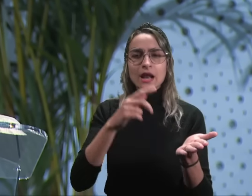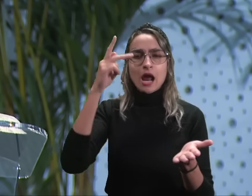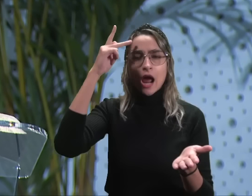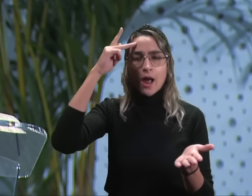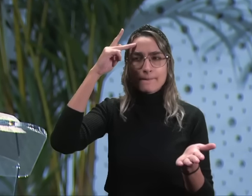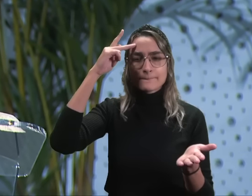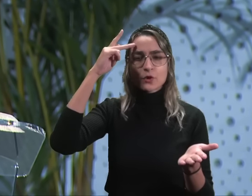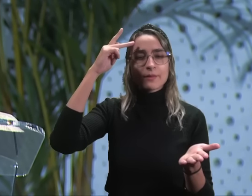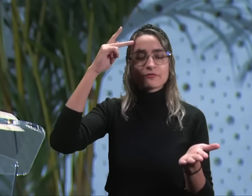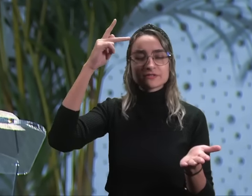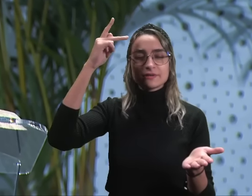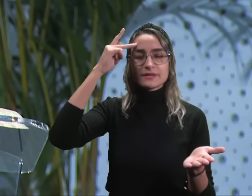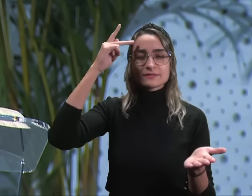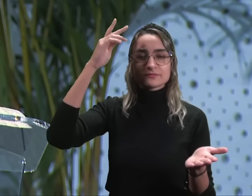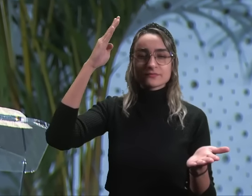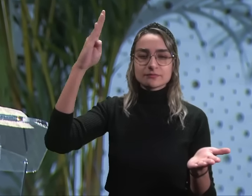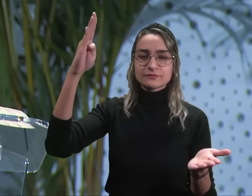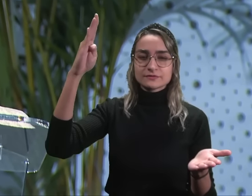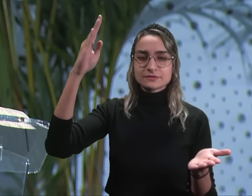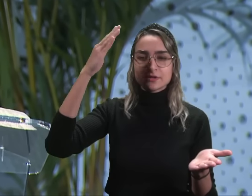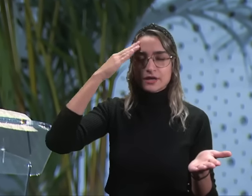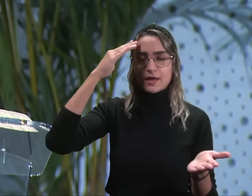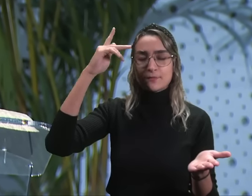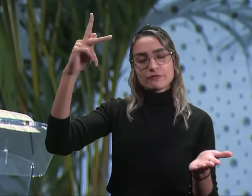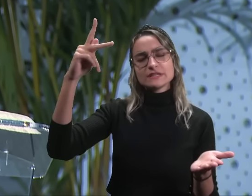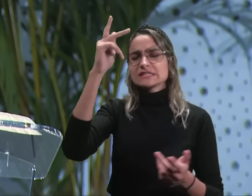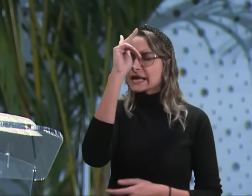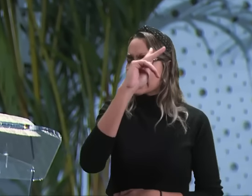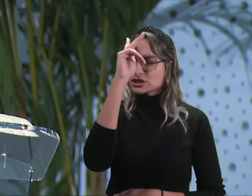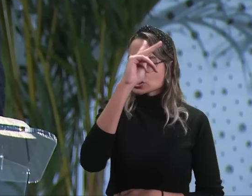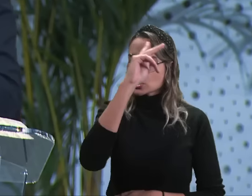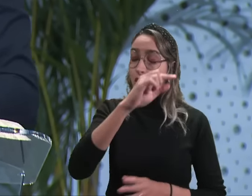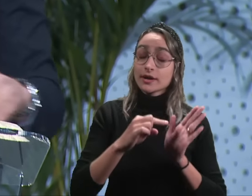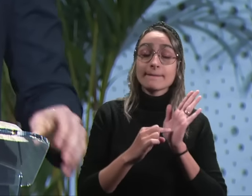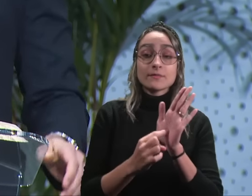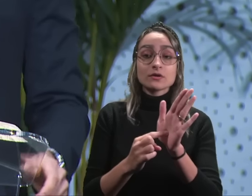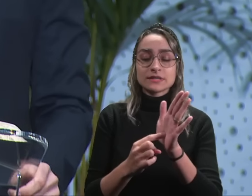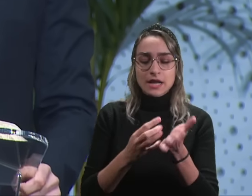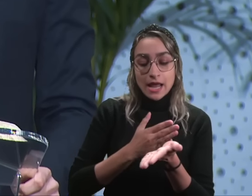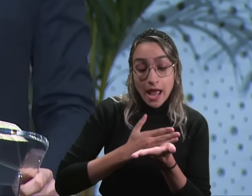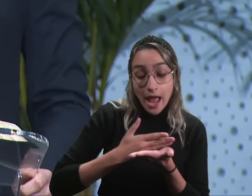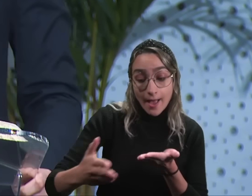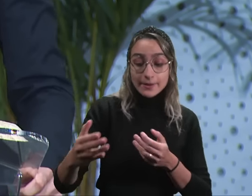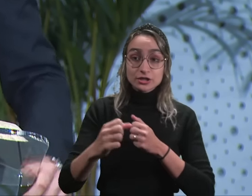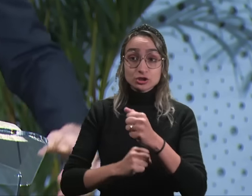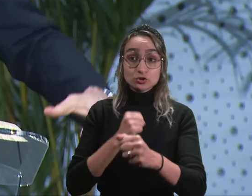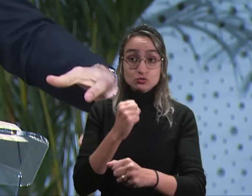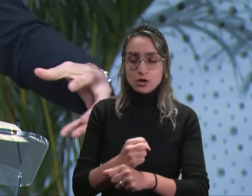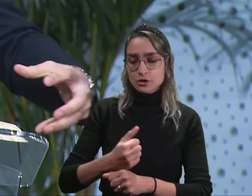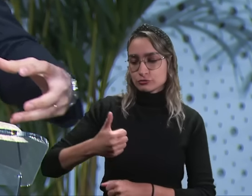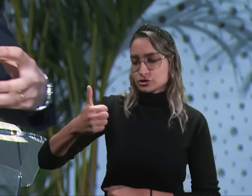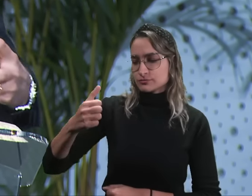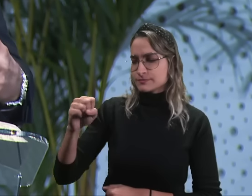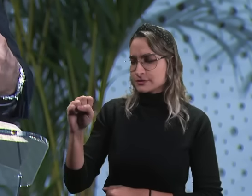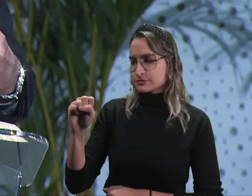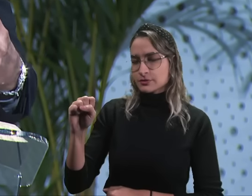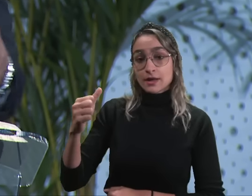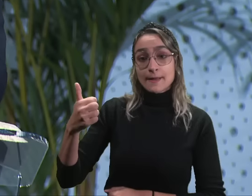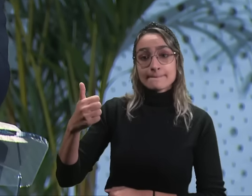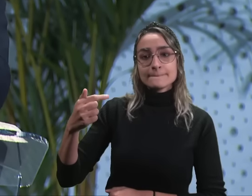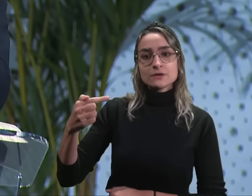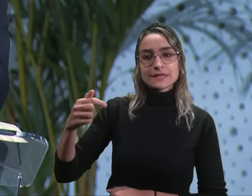iniciou-se o tempo do fim a partir de o 1798 um grande número